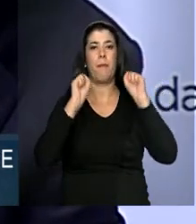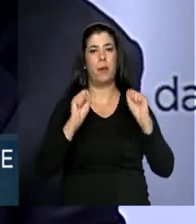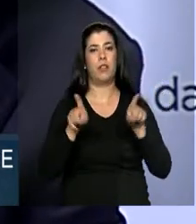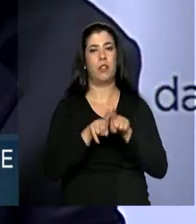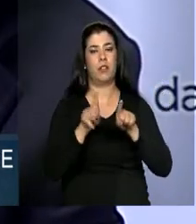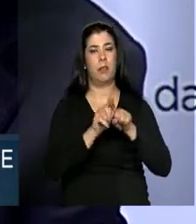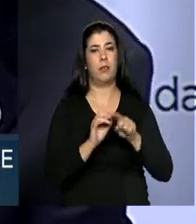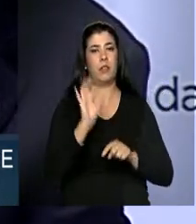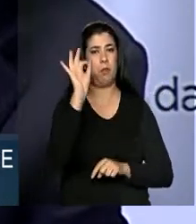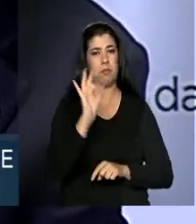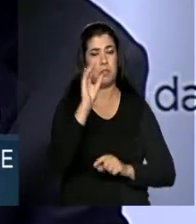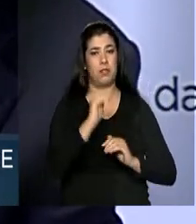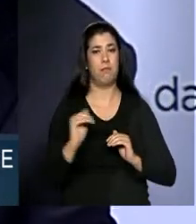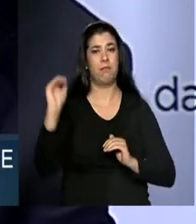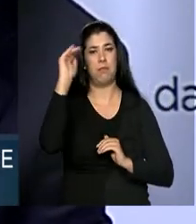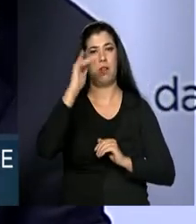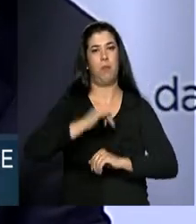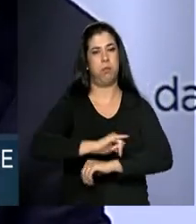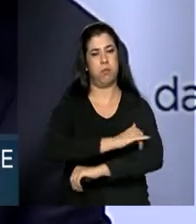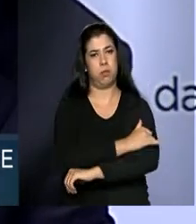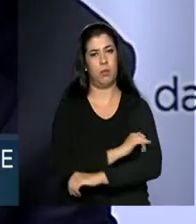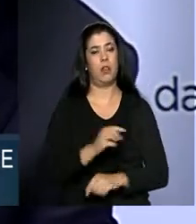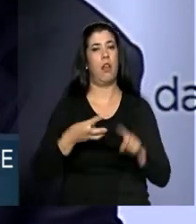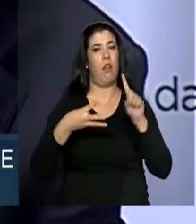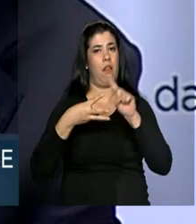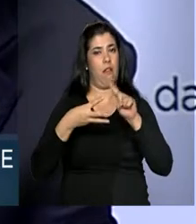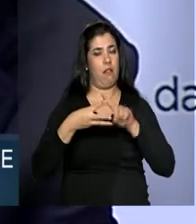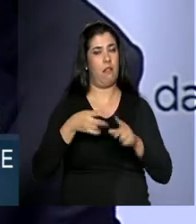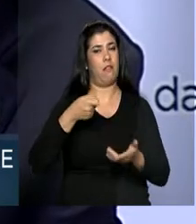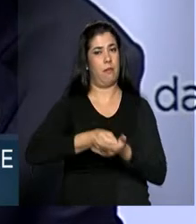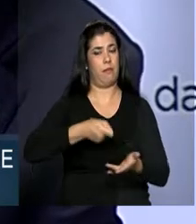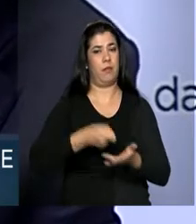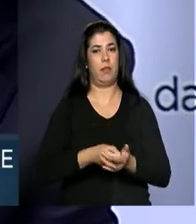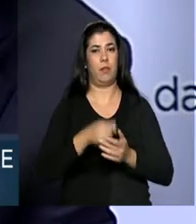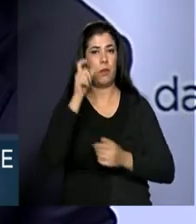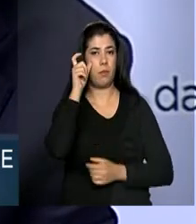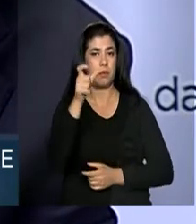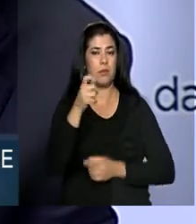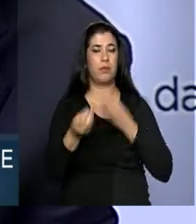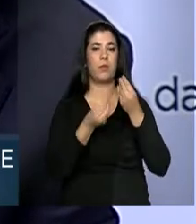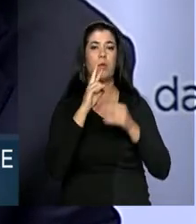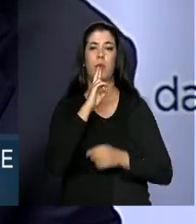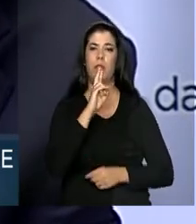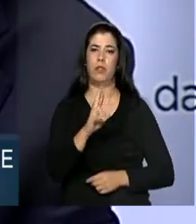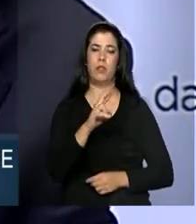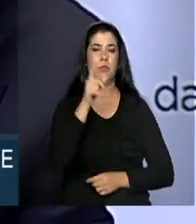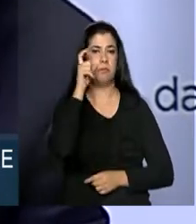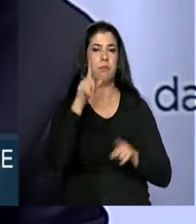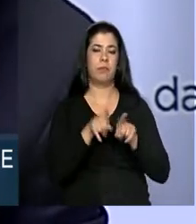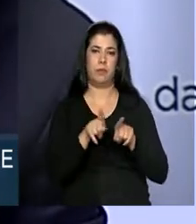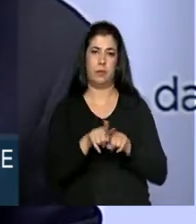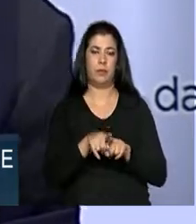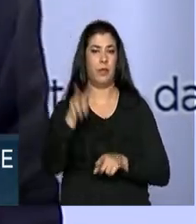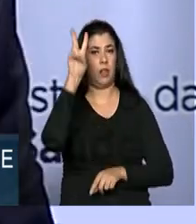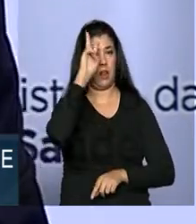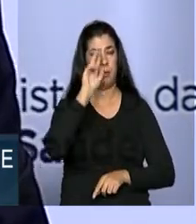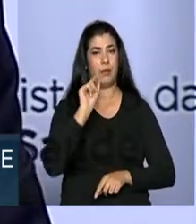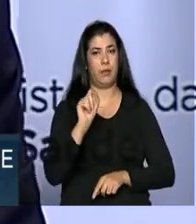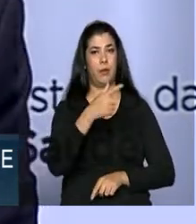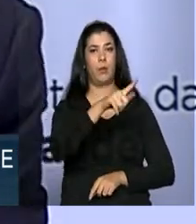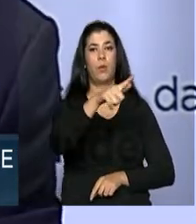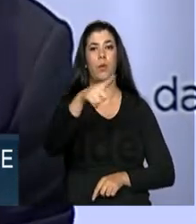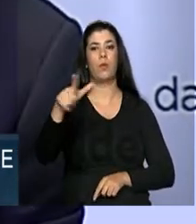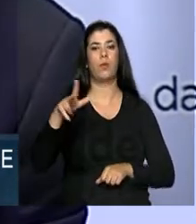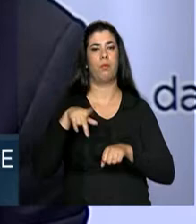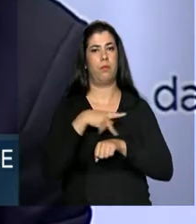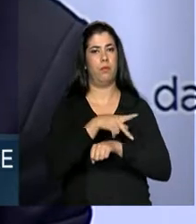mais sobrepeso. É um dos fatores determinantes para a gente poder começar a observar esse resultado, que é interessante. Vamos lembrar que outros